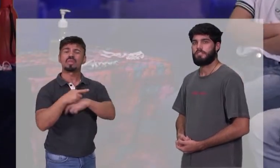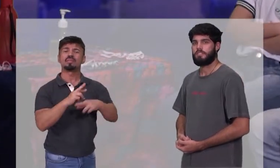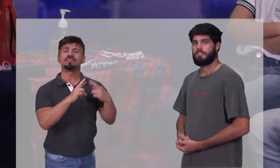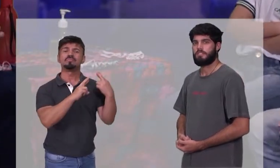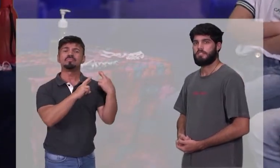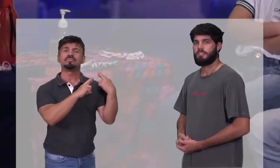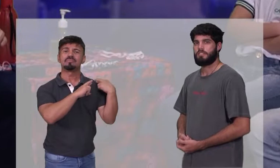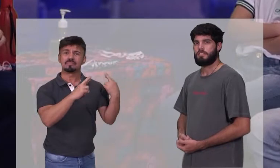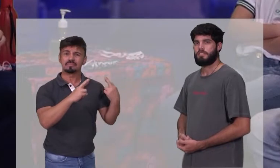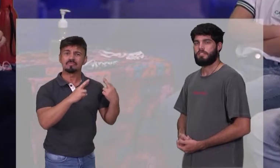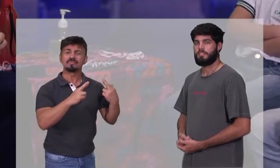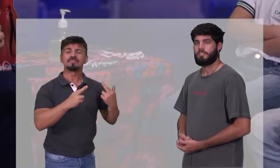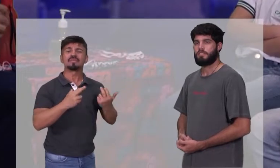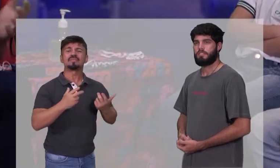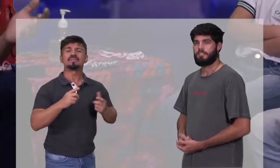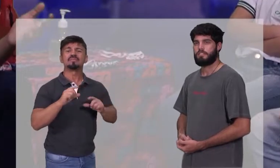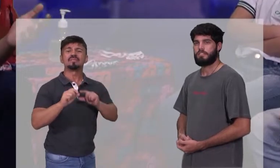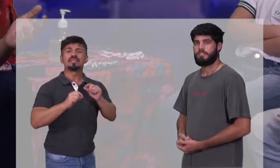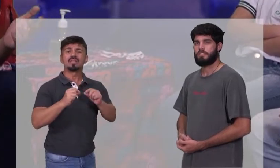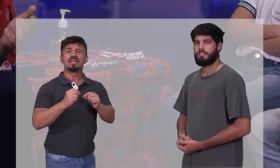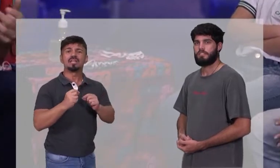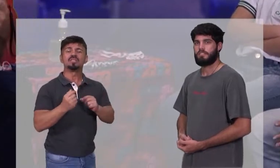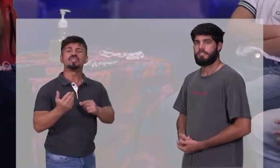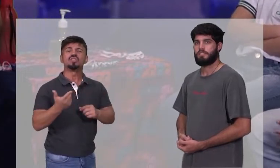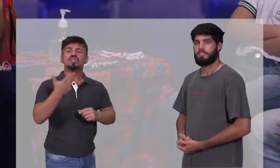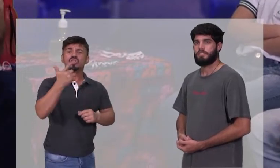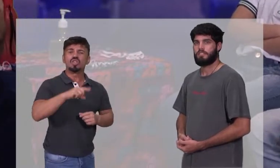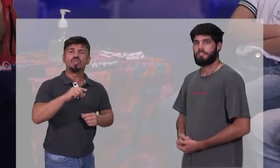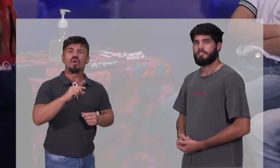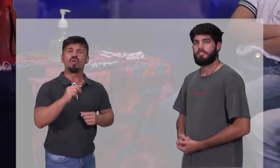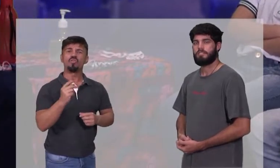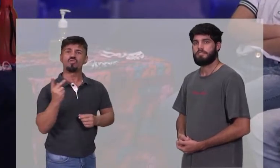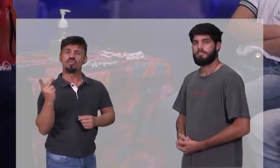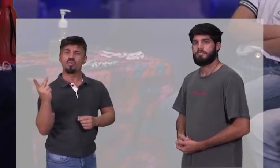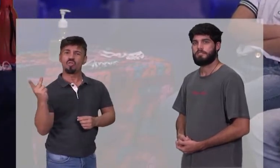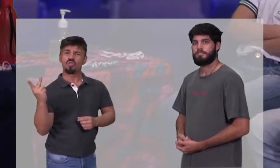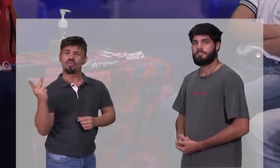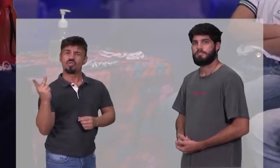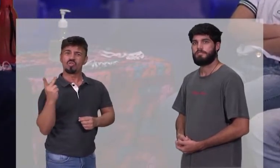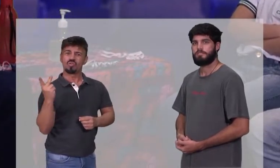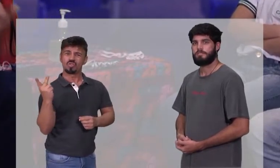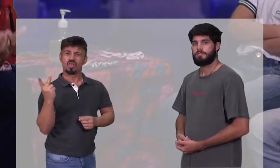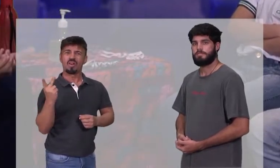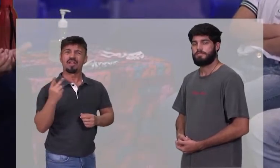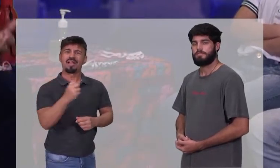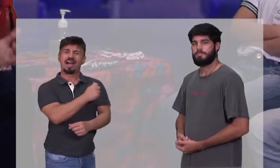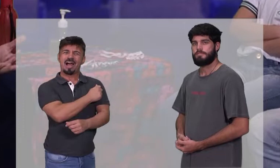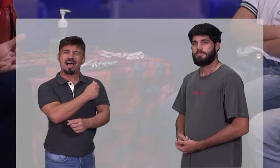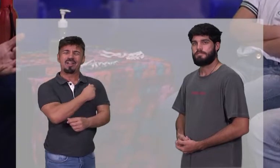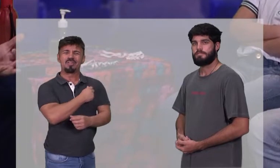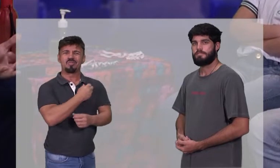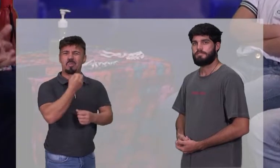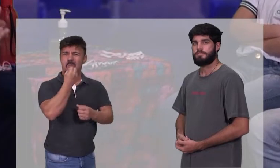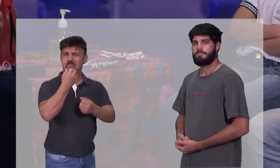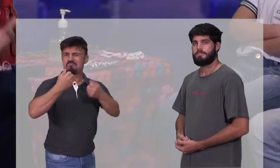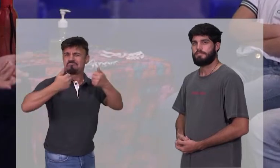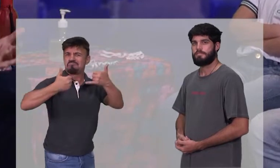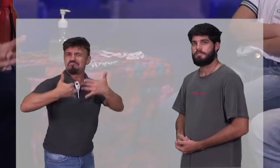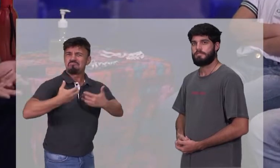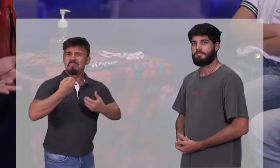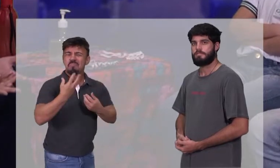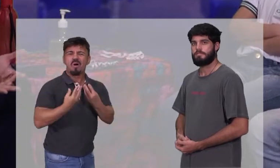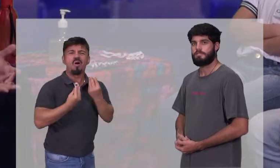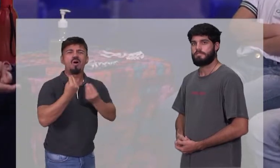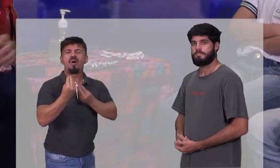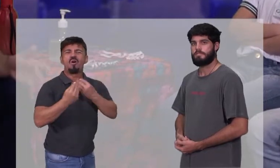autocuidado e responsabilidade. E para isso, eu trouxe de novo os dois que deram um show na hora de falar sobre